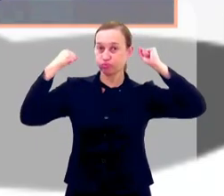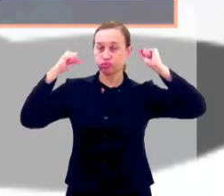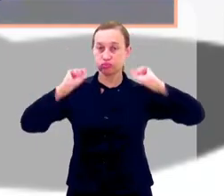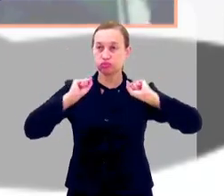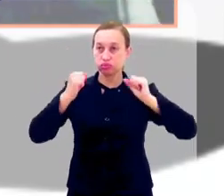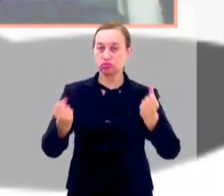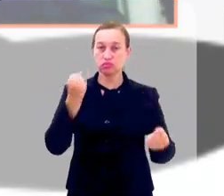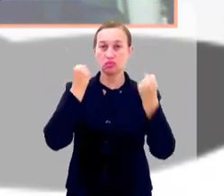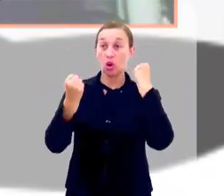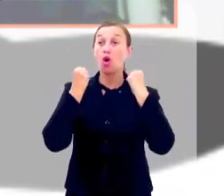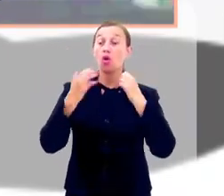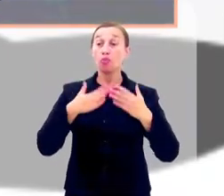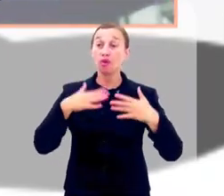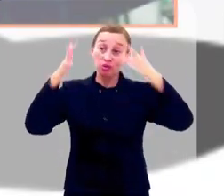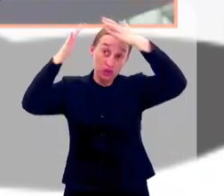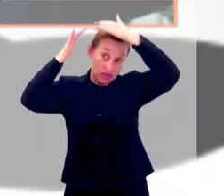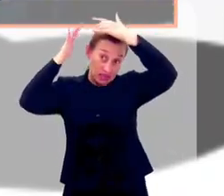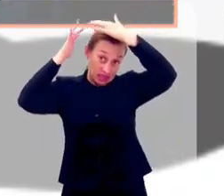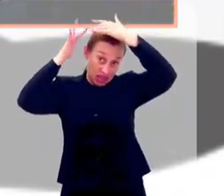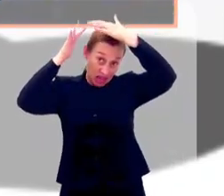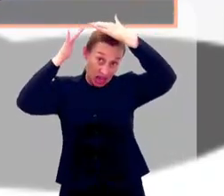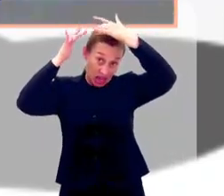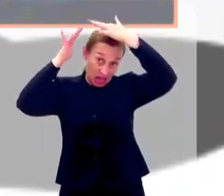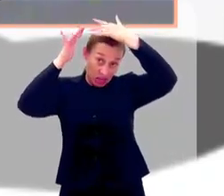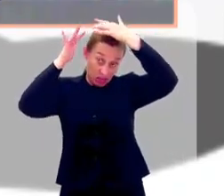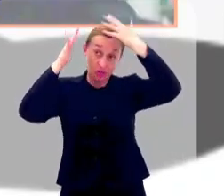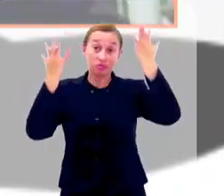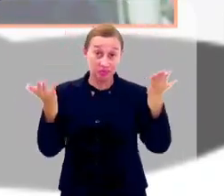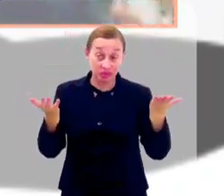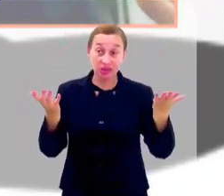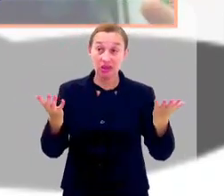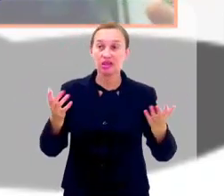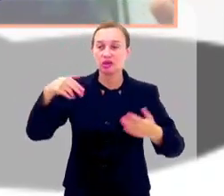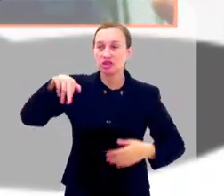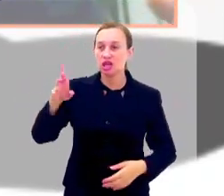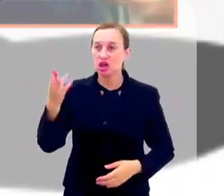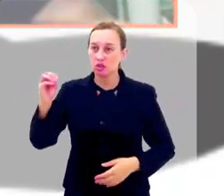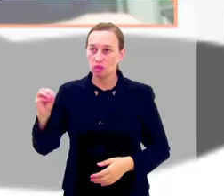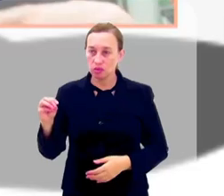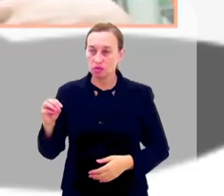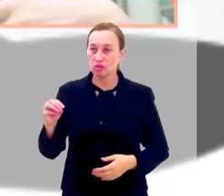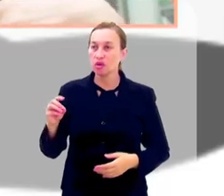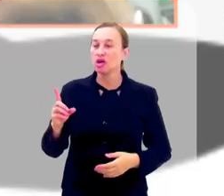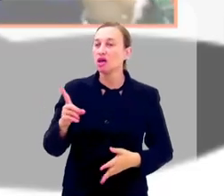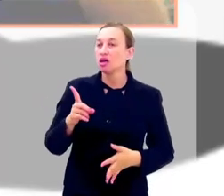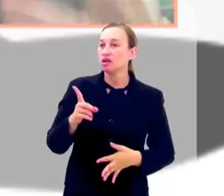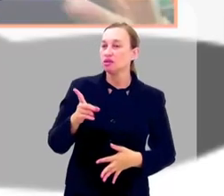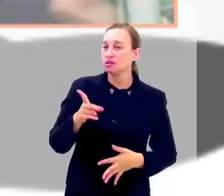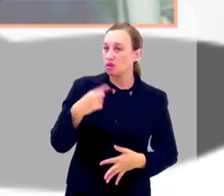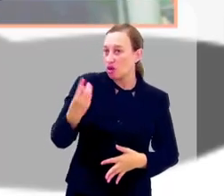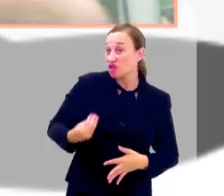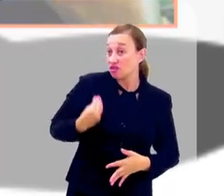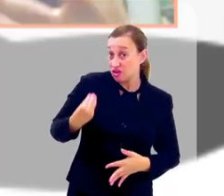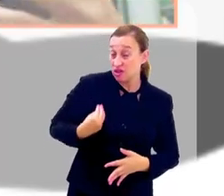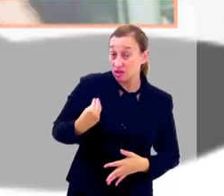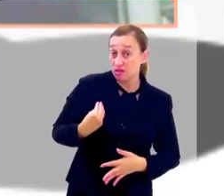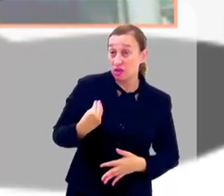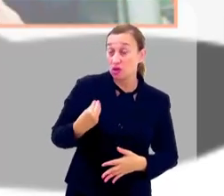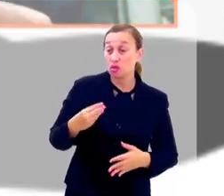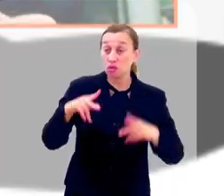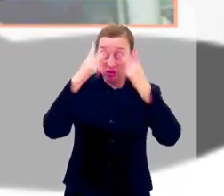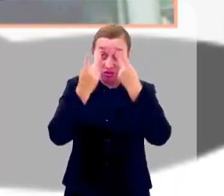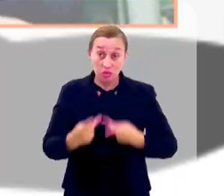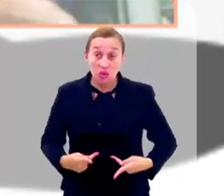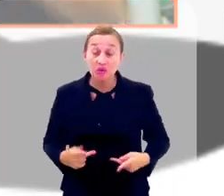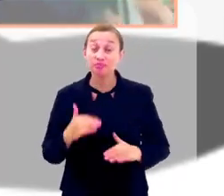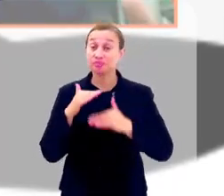ficar mais forte, o meu cérebro, ele tem uma neuroplasticidade. A gente sobrevive, eu vivo, você,